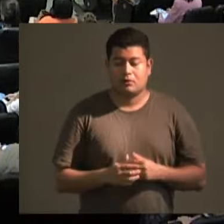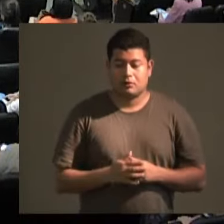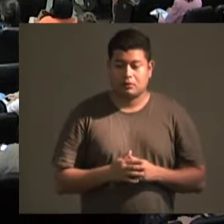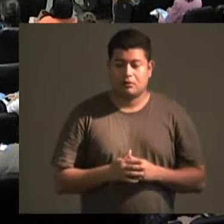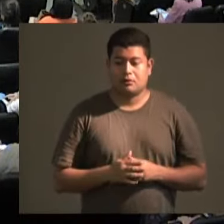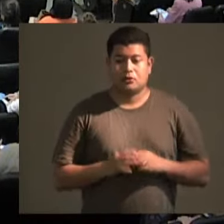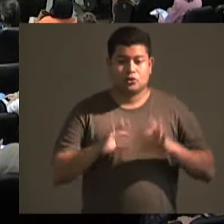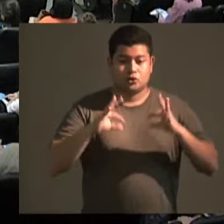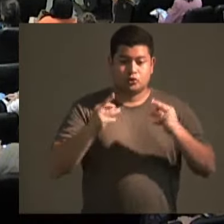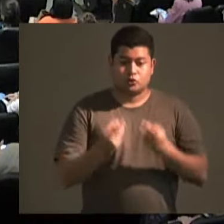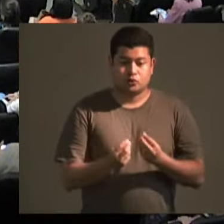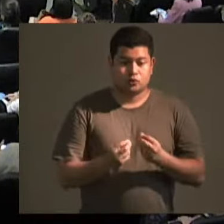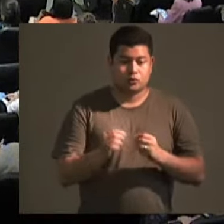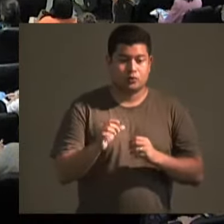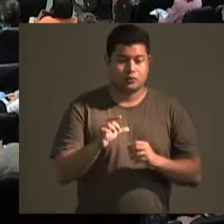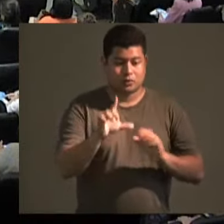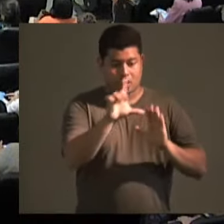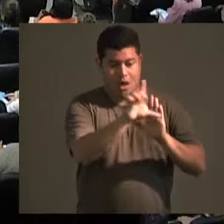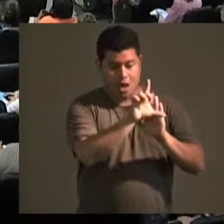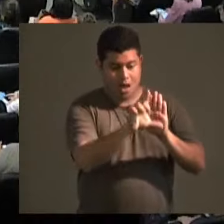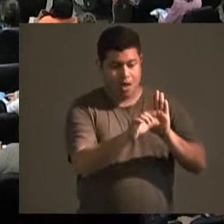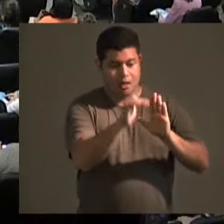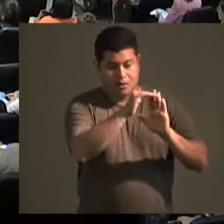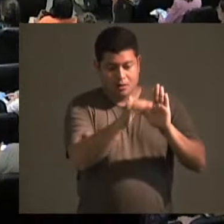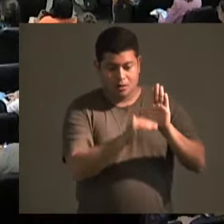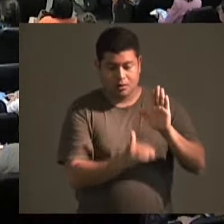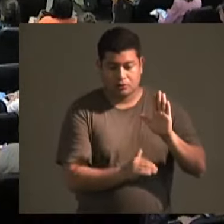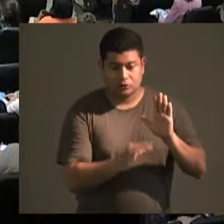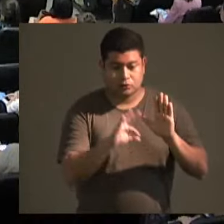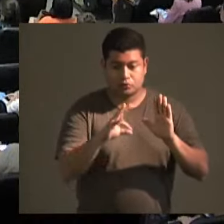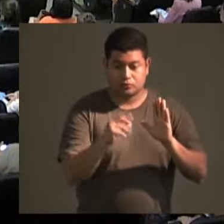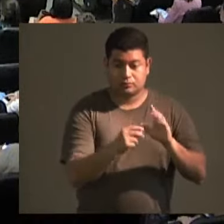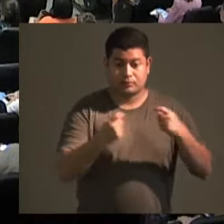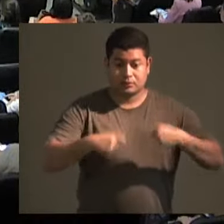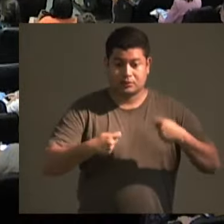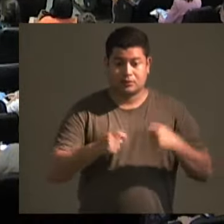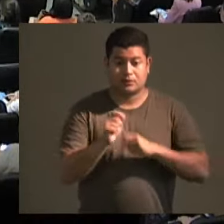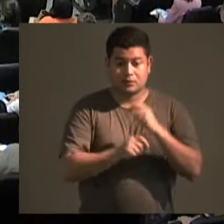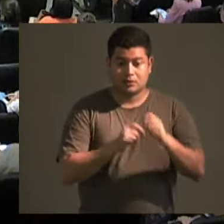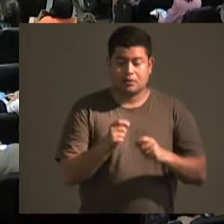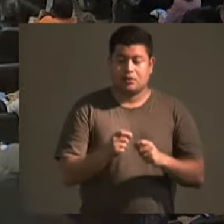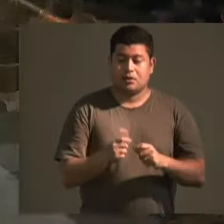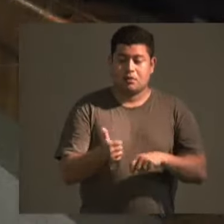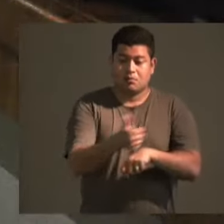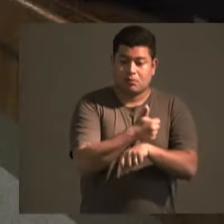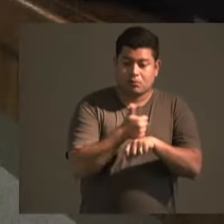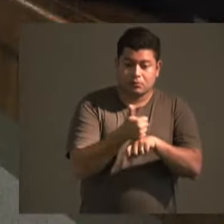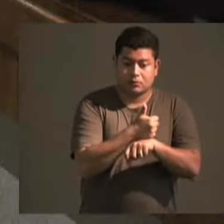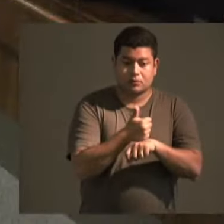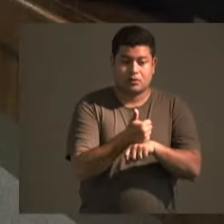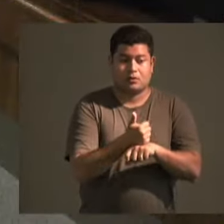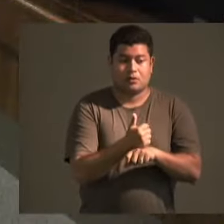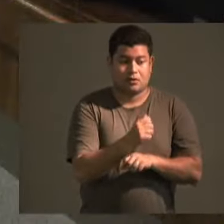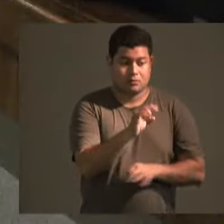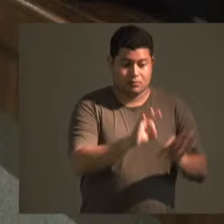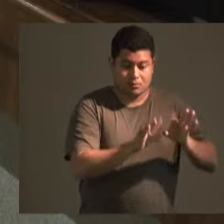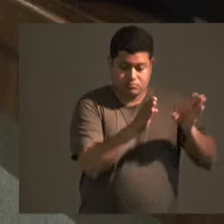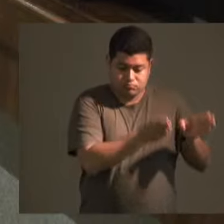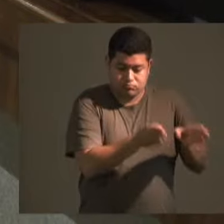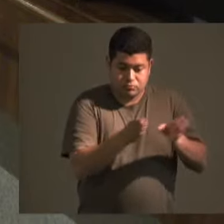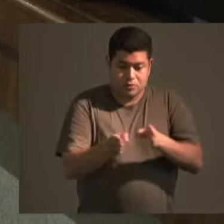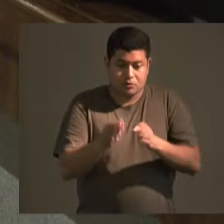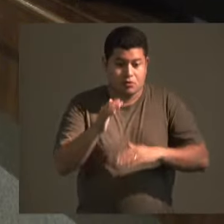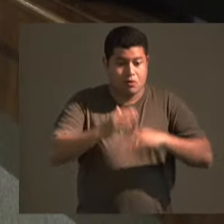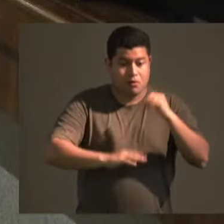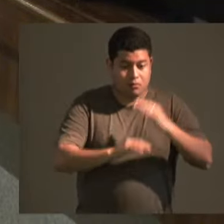tudo que está na legislação, tudo que está aí no plano, ela vai precisar de pessoas para profissionalizar e colocar em prática, né, tudo que diz